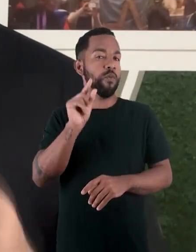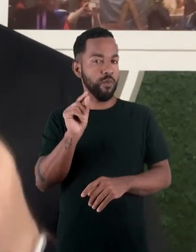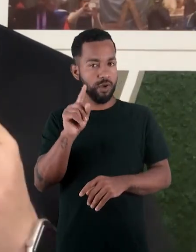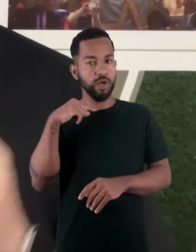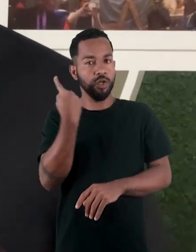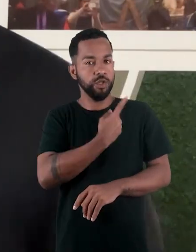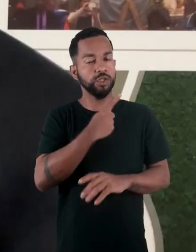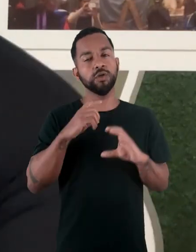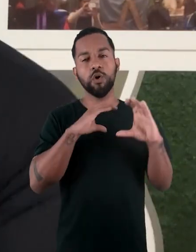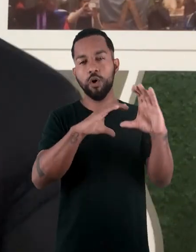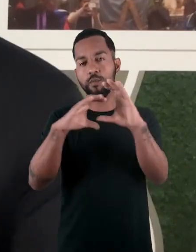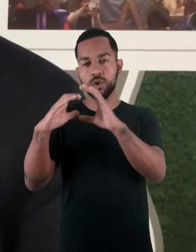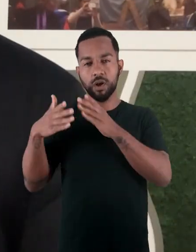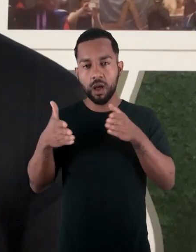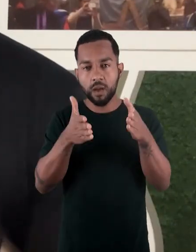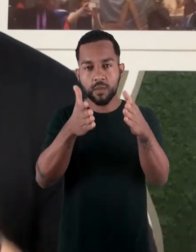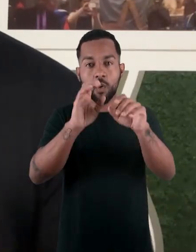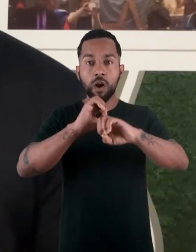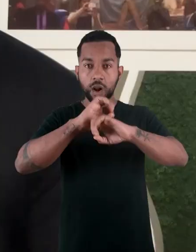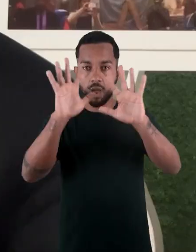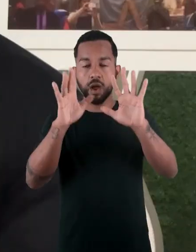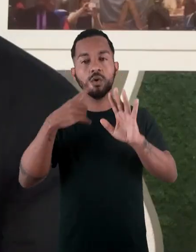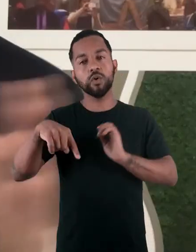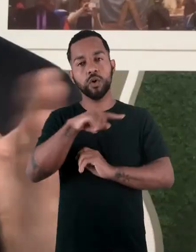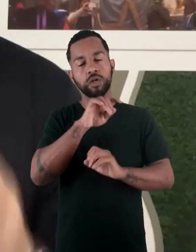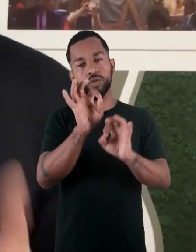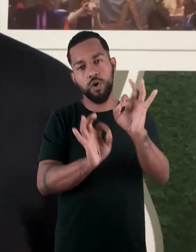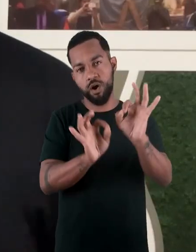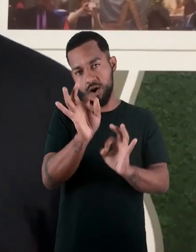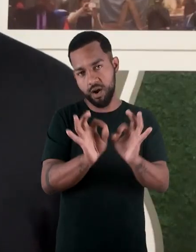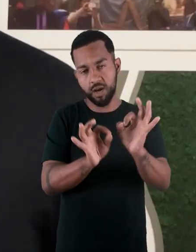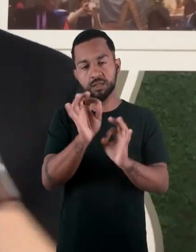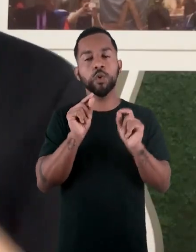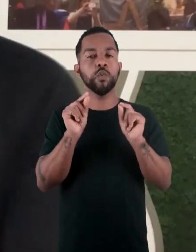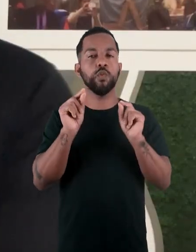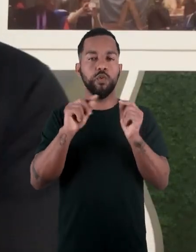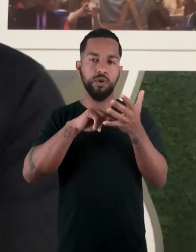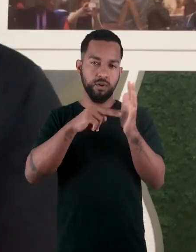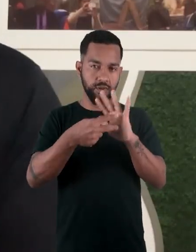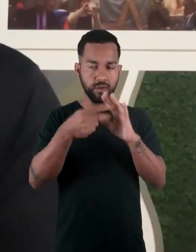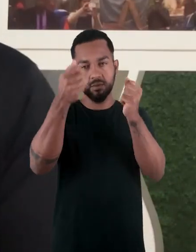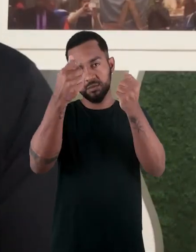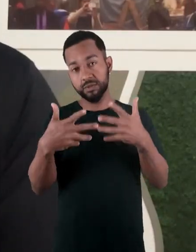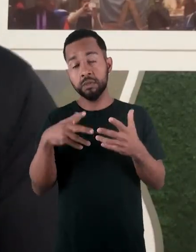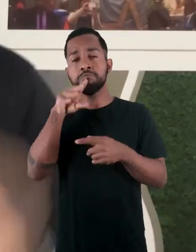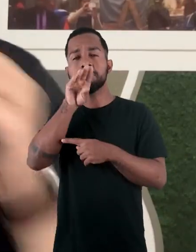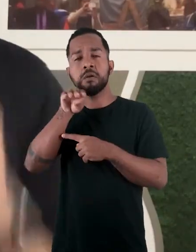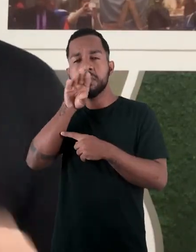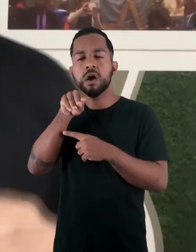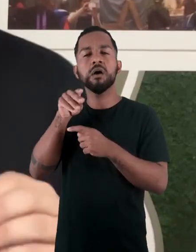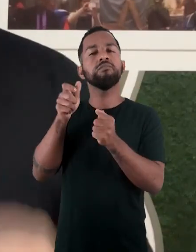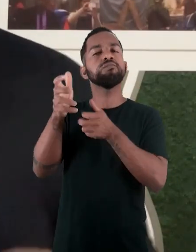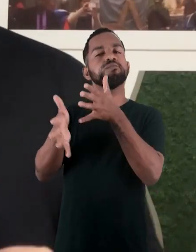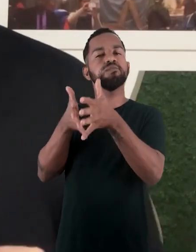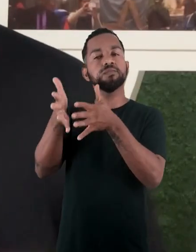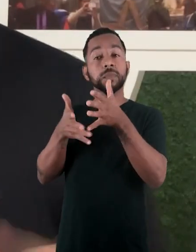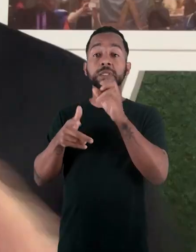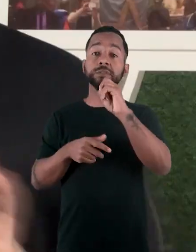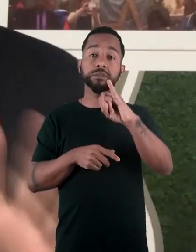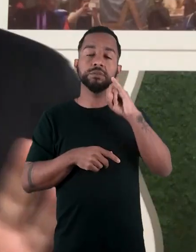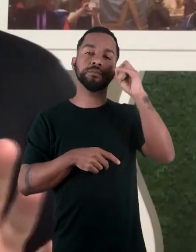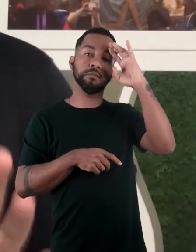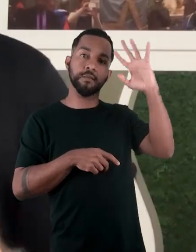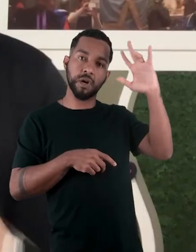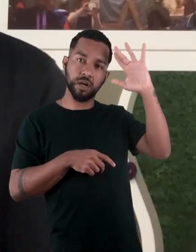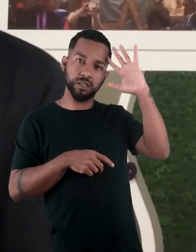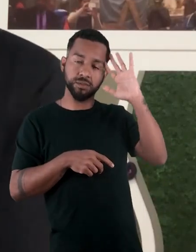comunicação ter um caminho claro, a gente organize aquilo que a gente quer falar. Só fala bem quem pensa bem. Essa